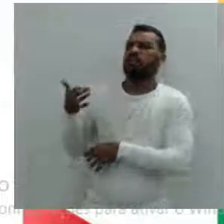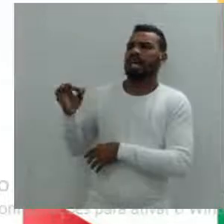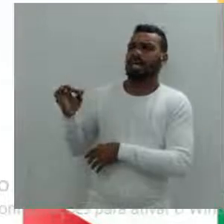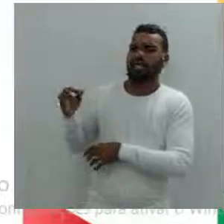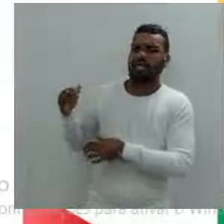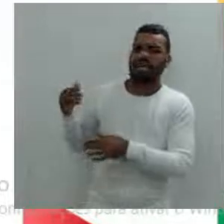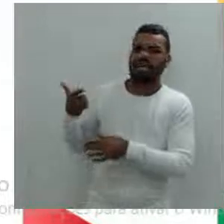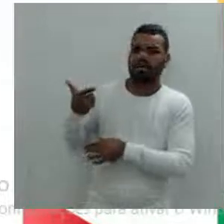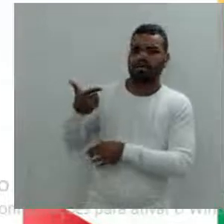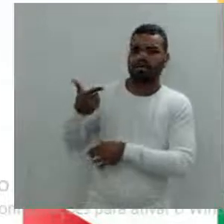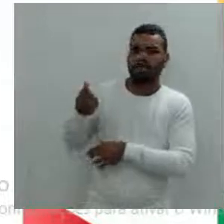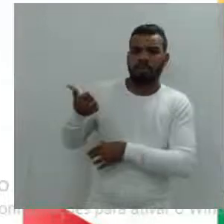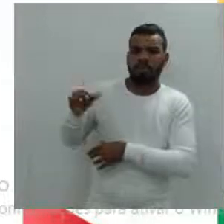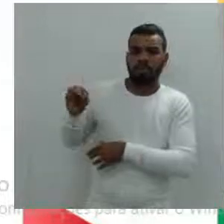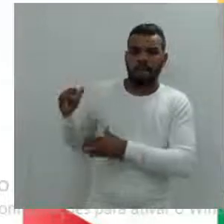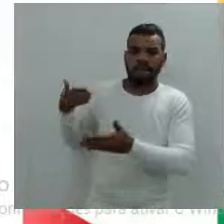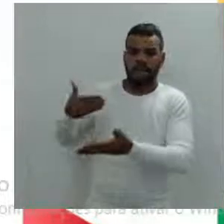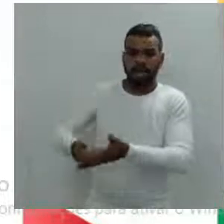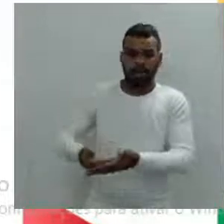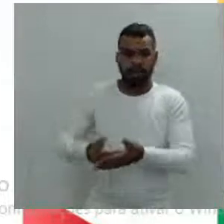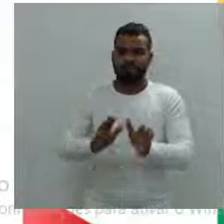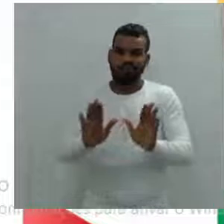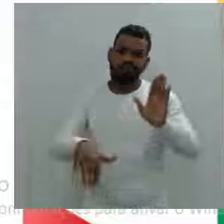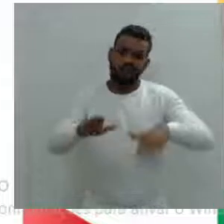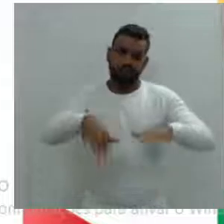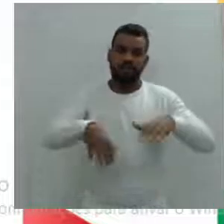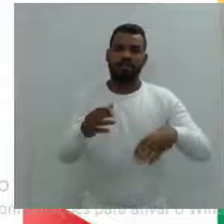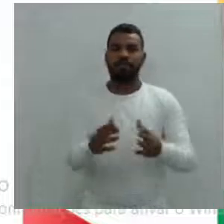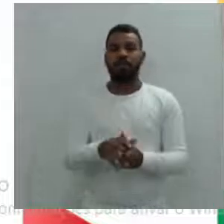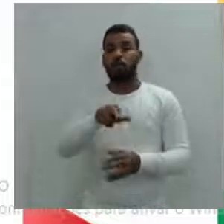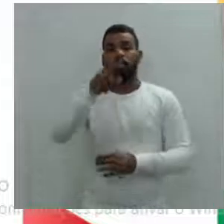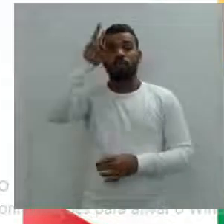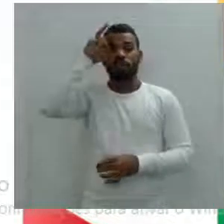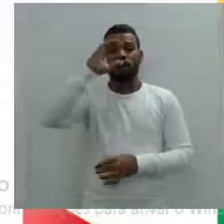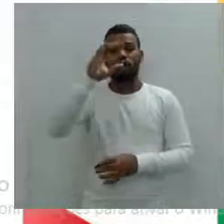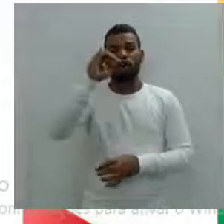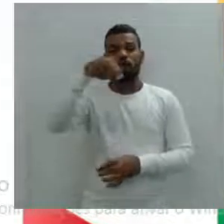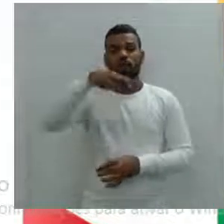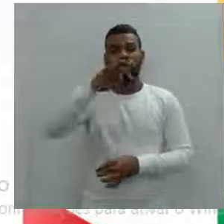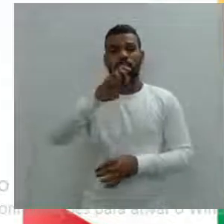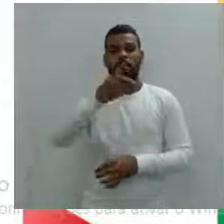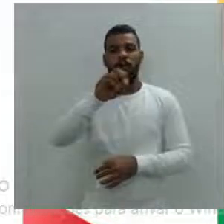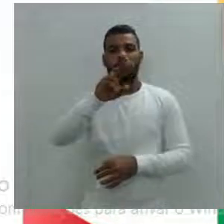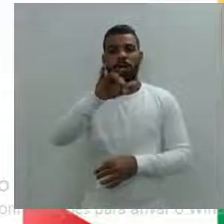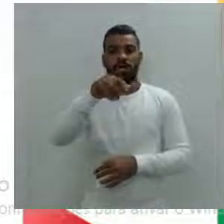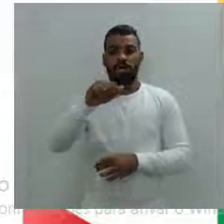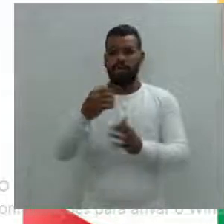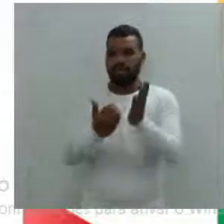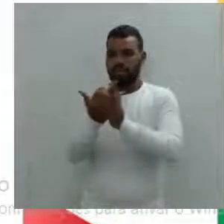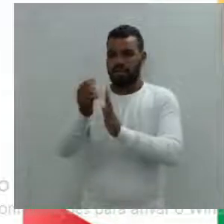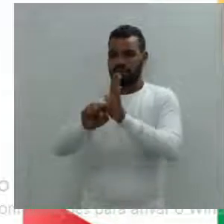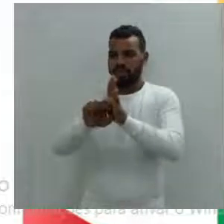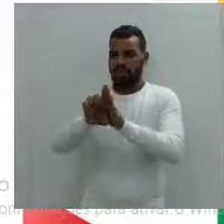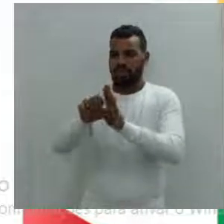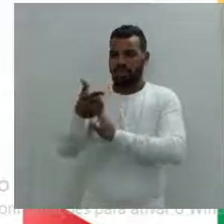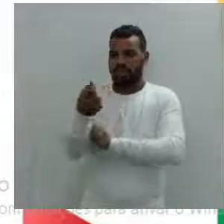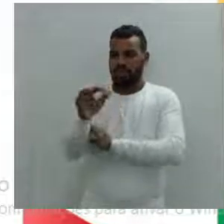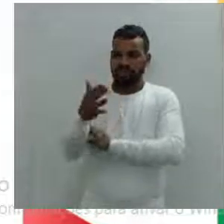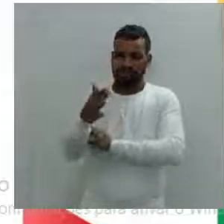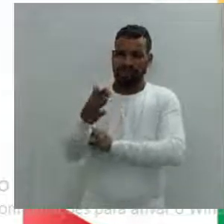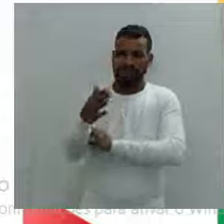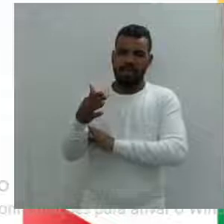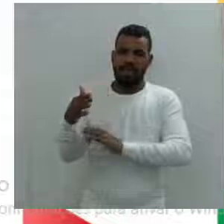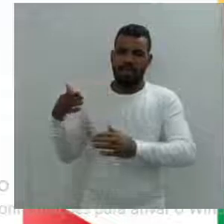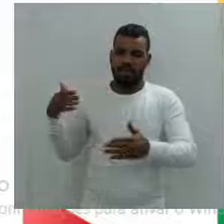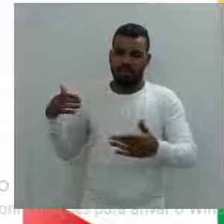constante mudança, não mudou, é que nem história contemporânea. Começa a partir do século XX praticamente e já